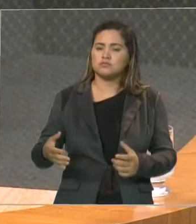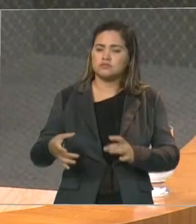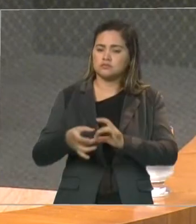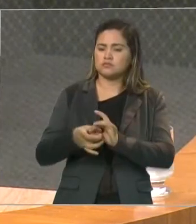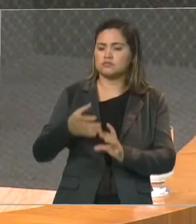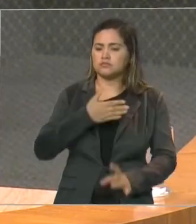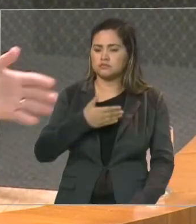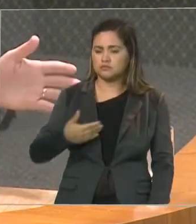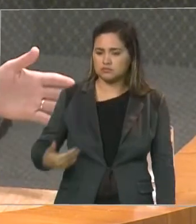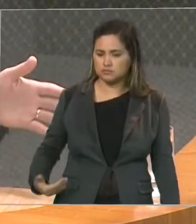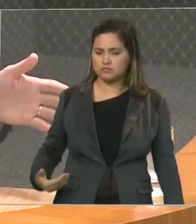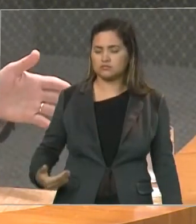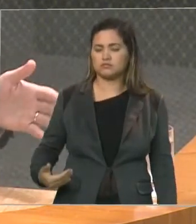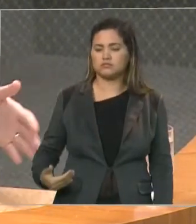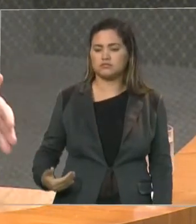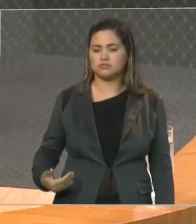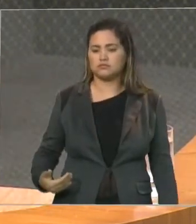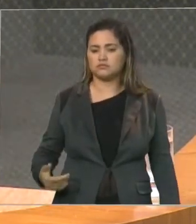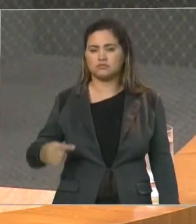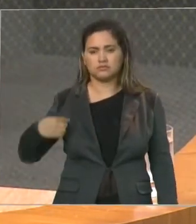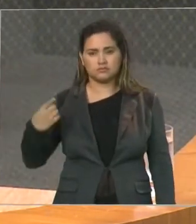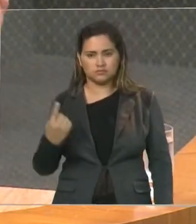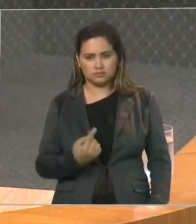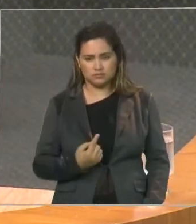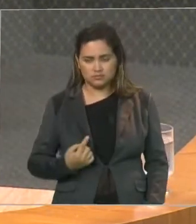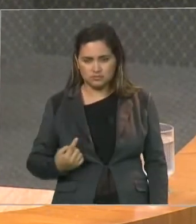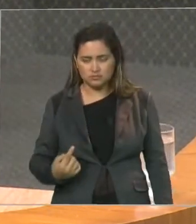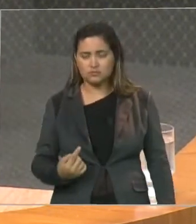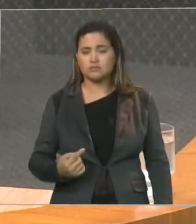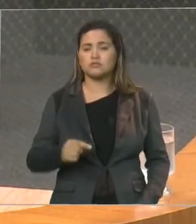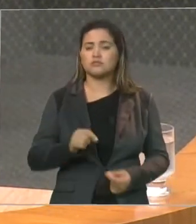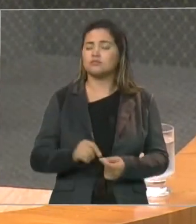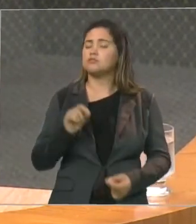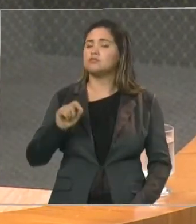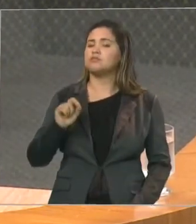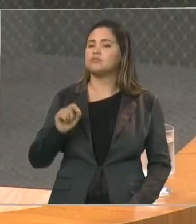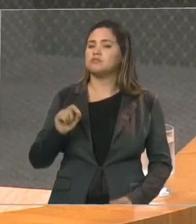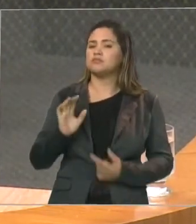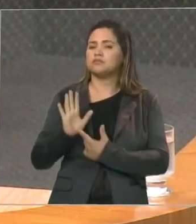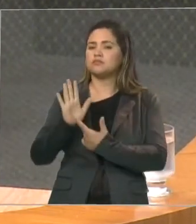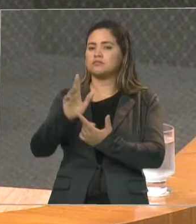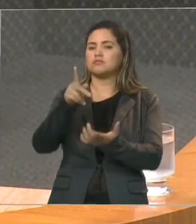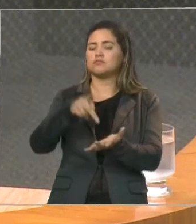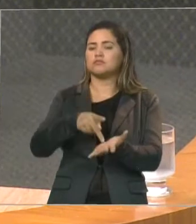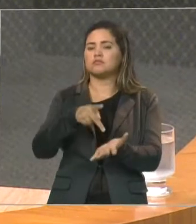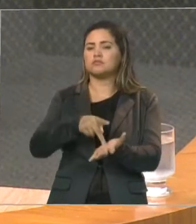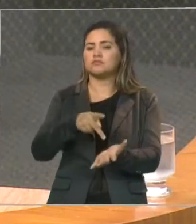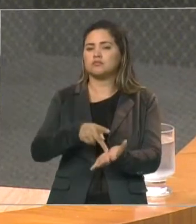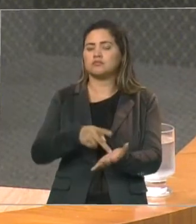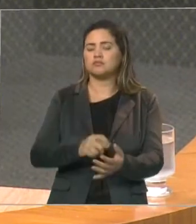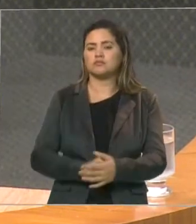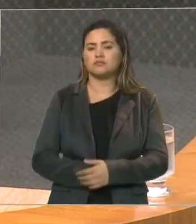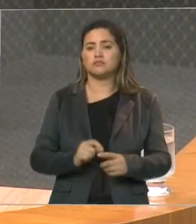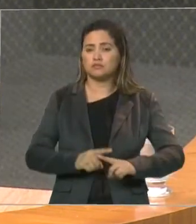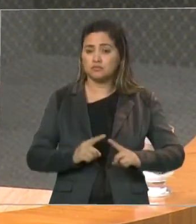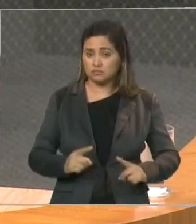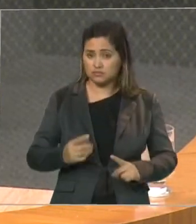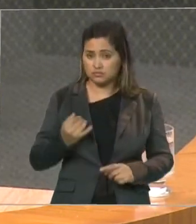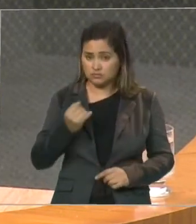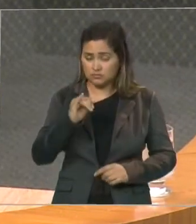governo, nós nada faremos do que trazer a verdade para esse caso. Agora, se a base do